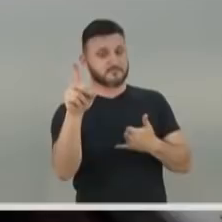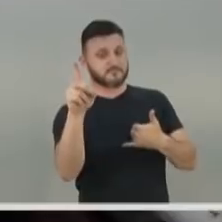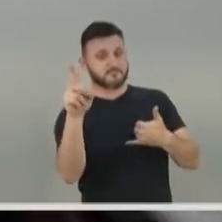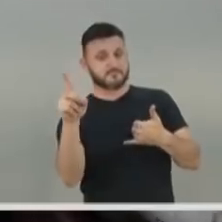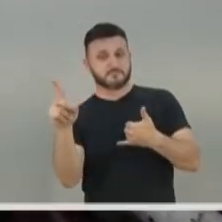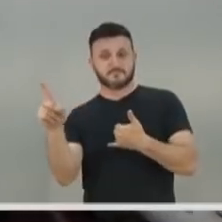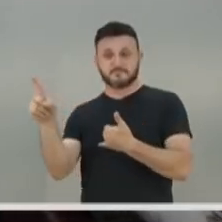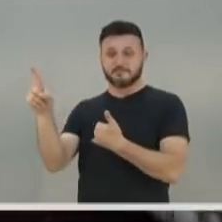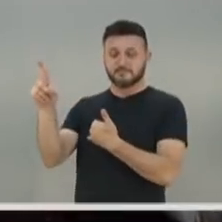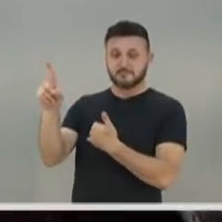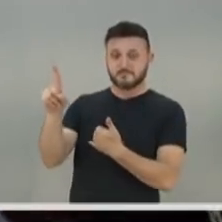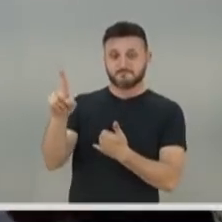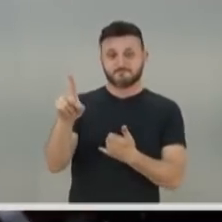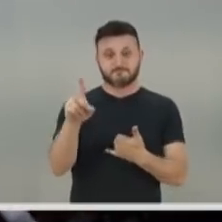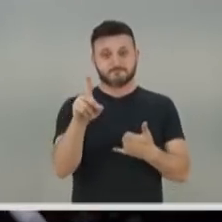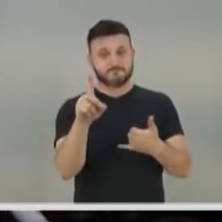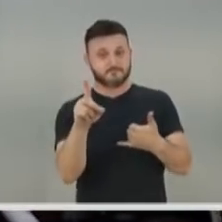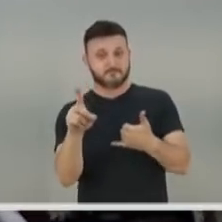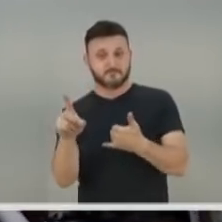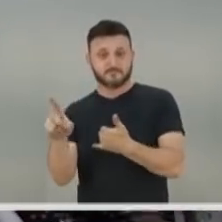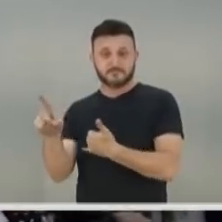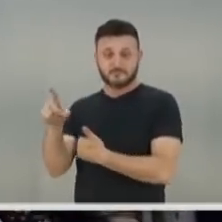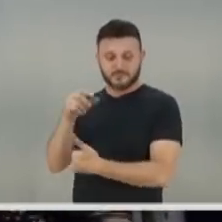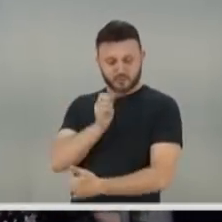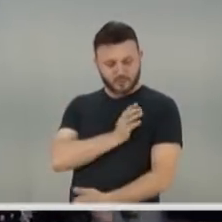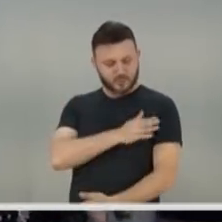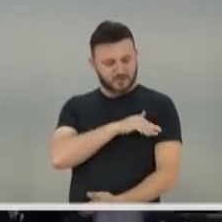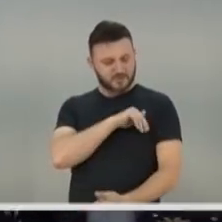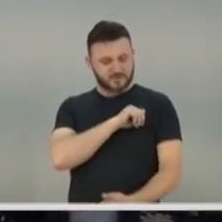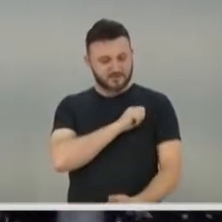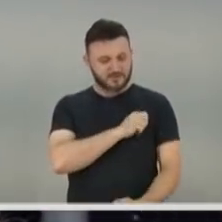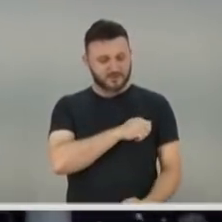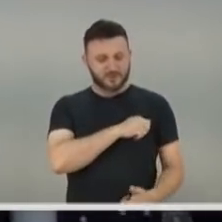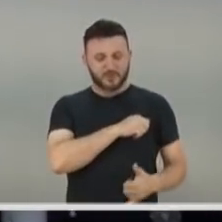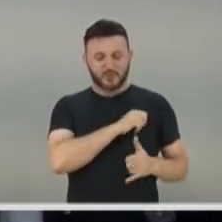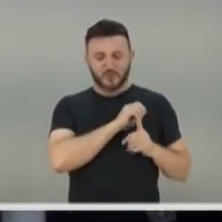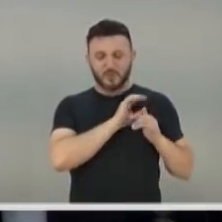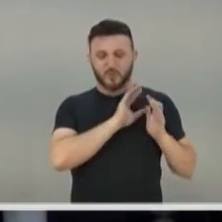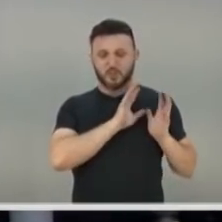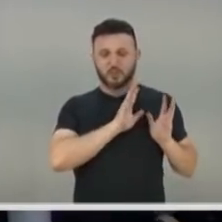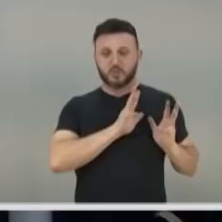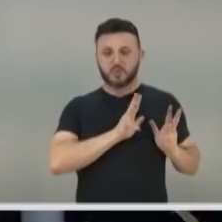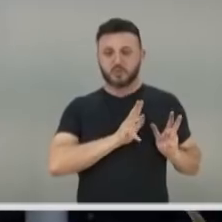desinstalou meu coração.